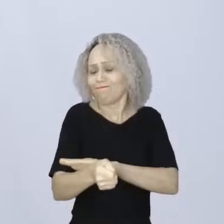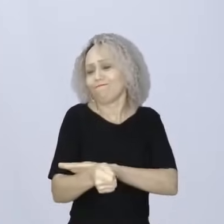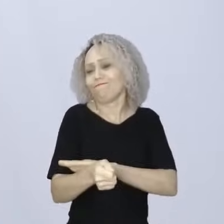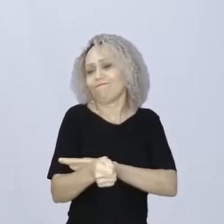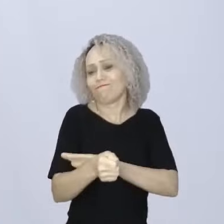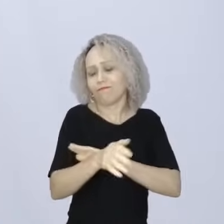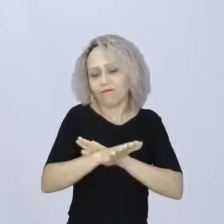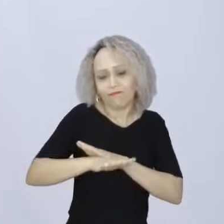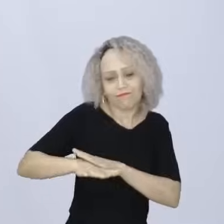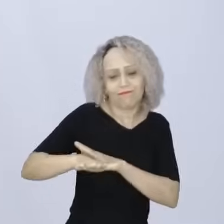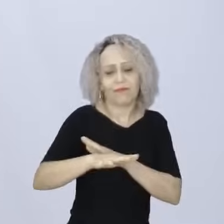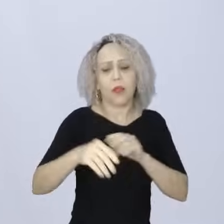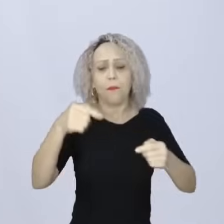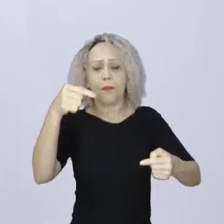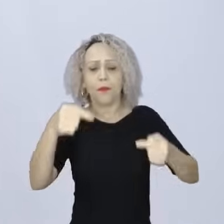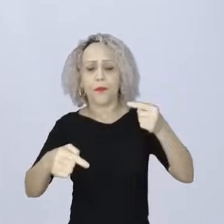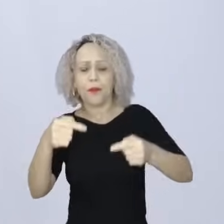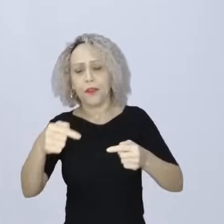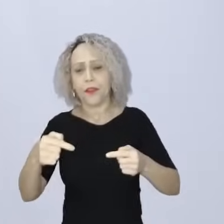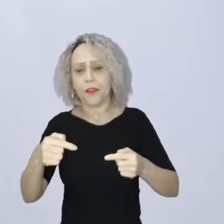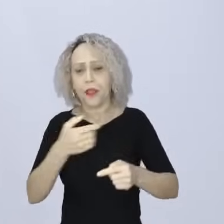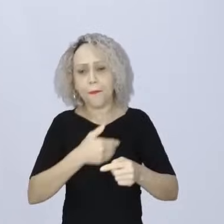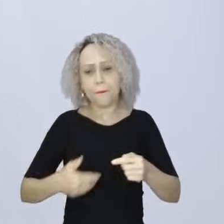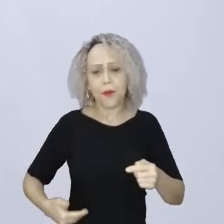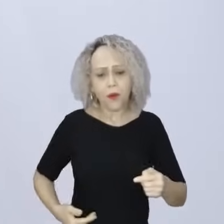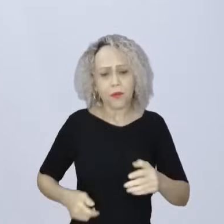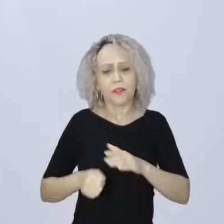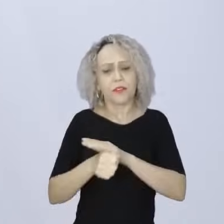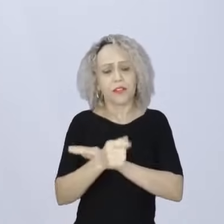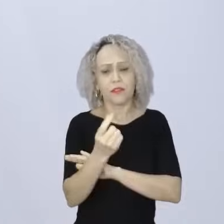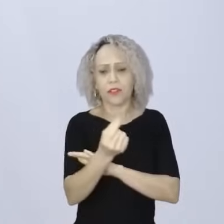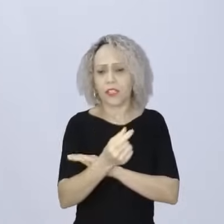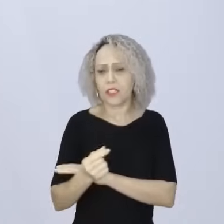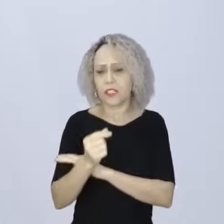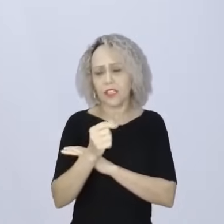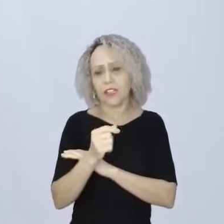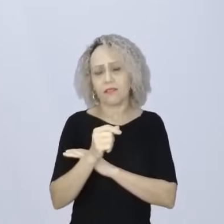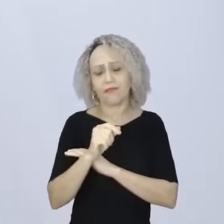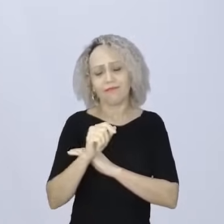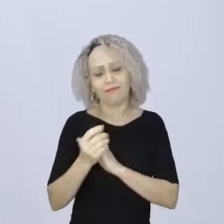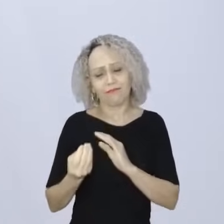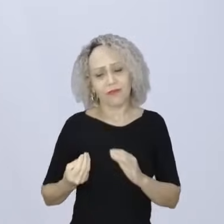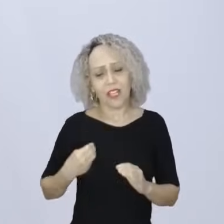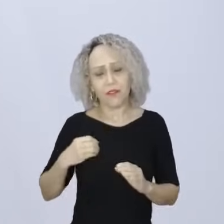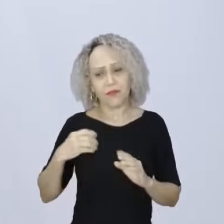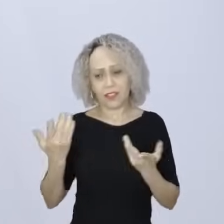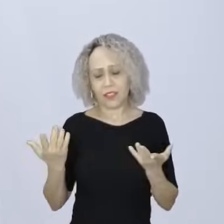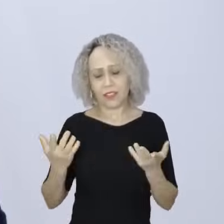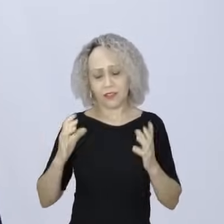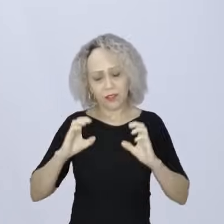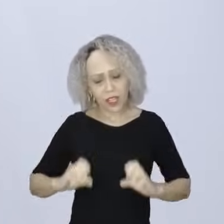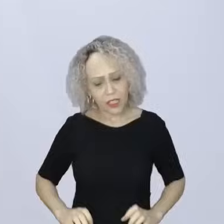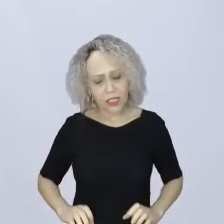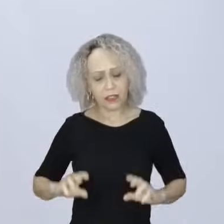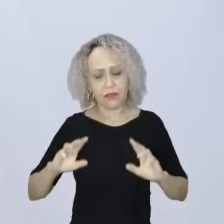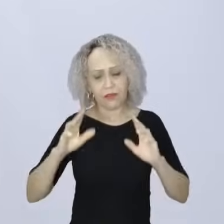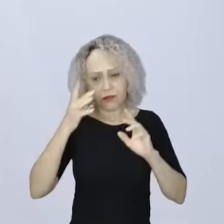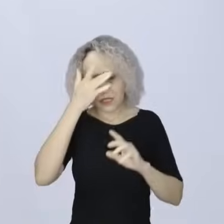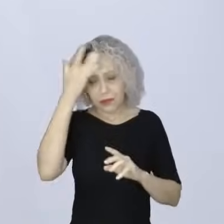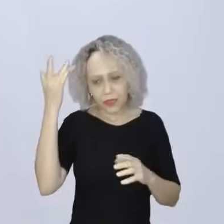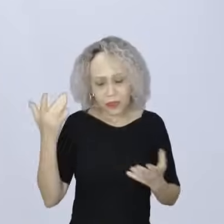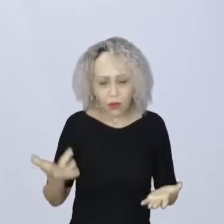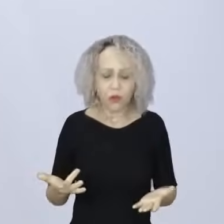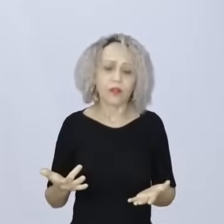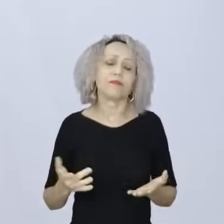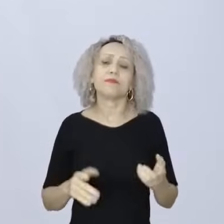de políticas públicas e de investimentos financeiros. Então, isso está em curso já, a resposta às demandas do povo.